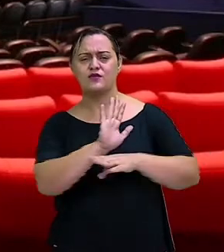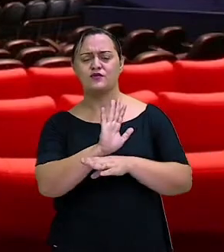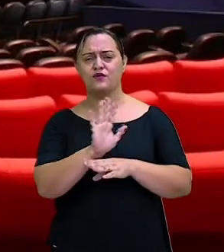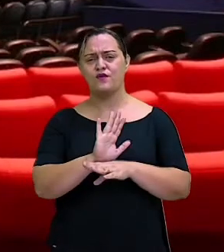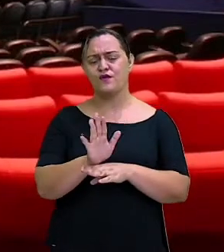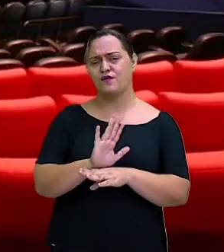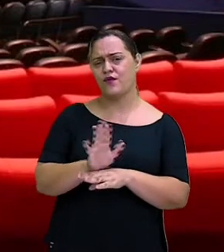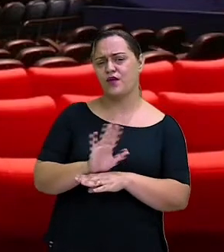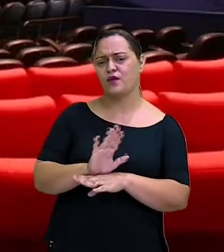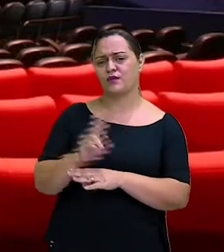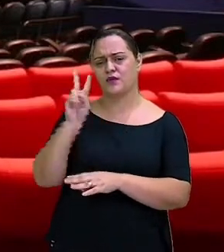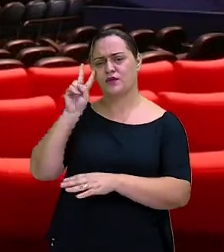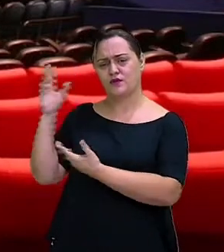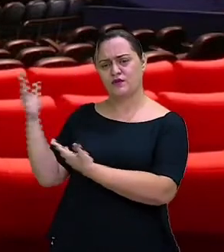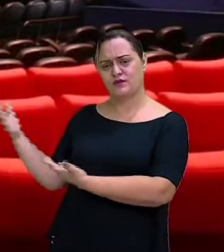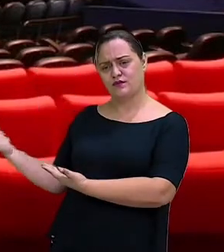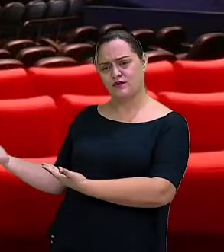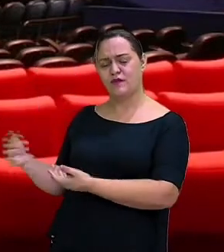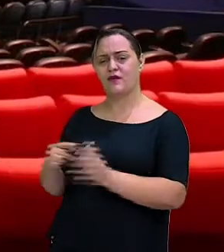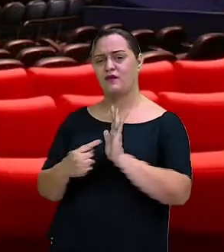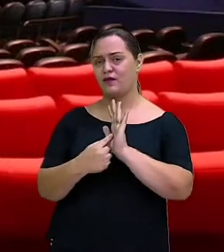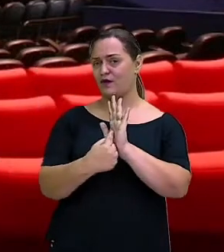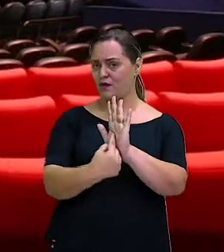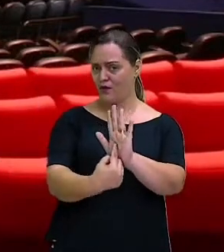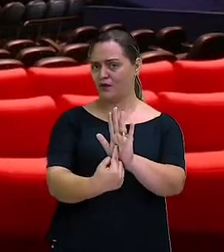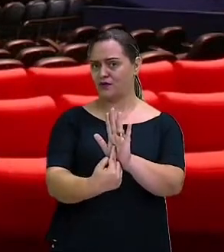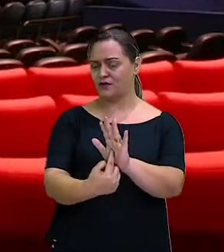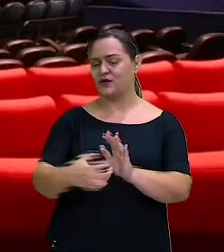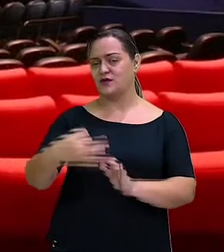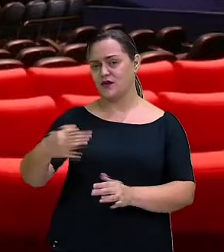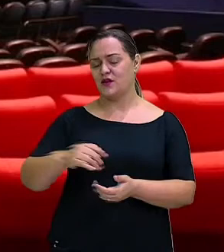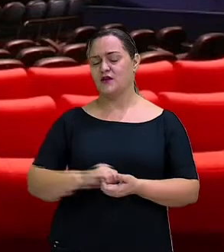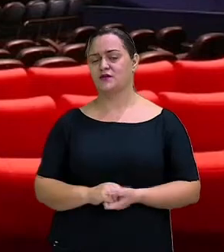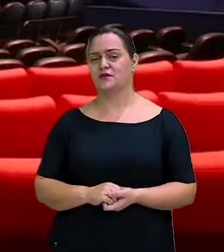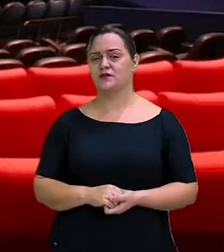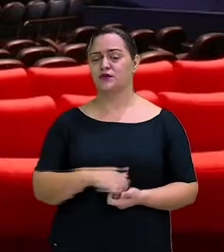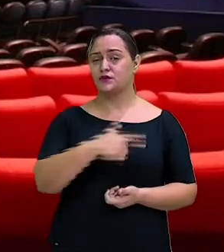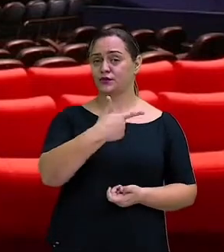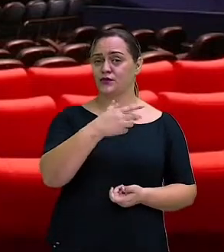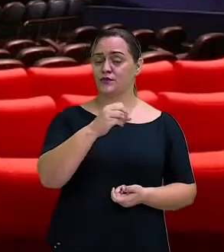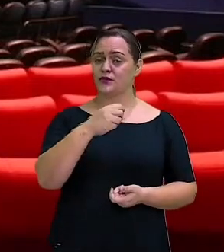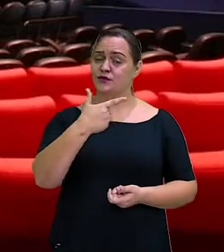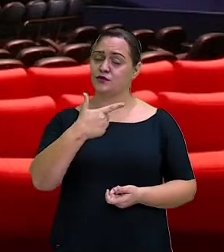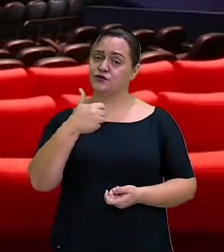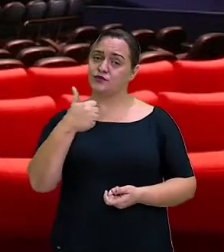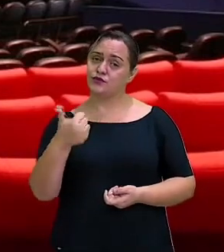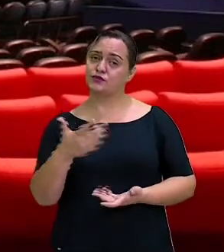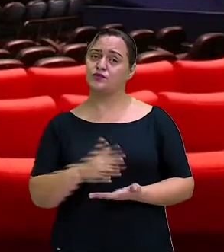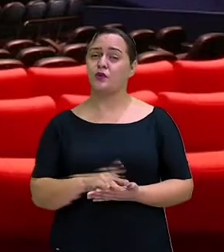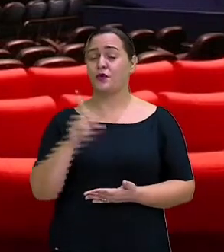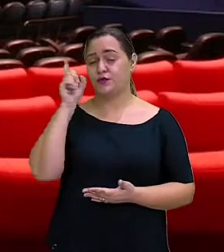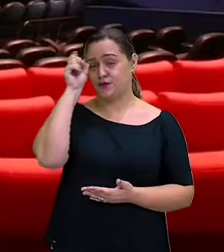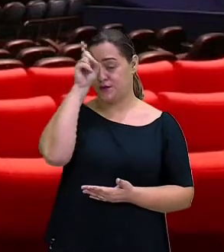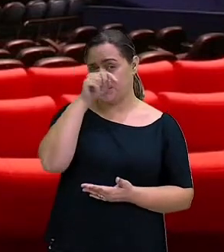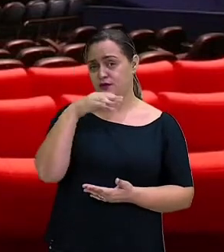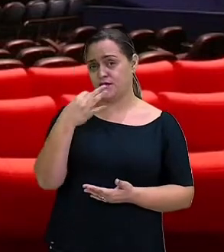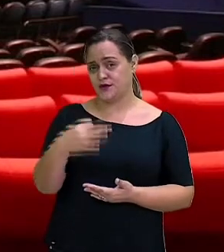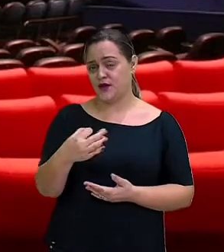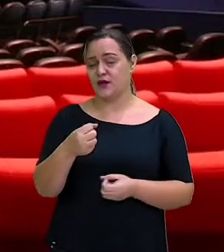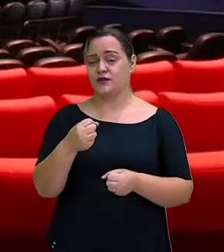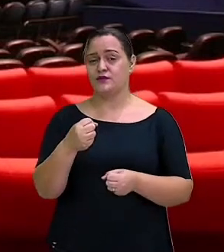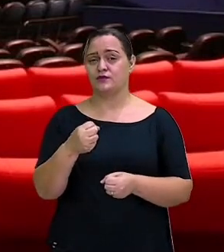2021, né? Que 2021 está aí, essa dificuldade, como 2020, vindo pela